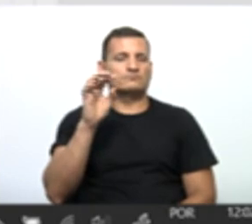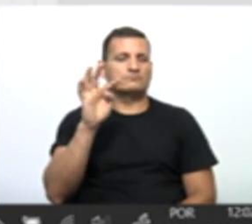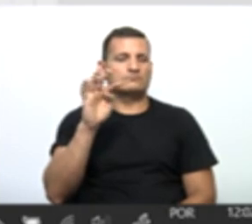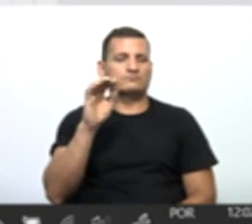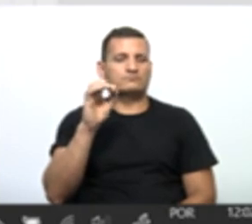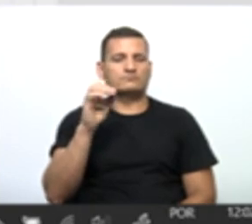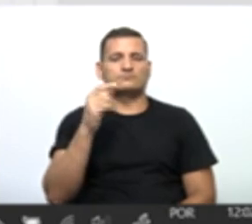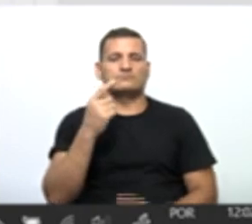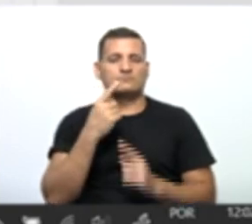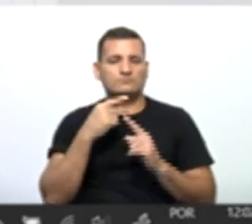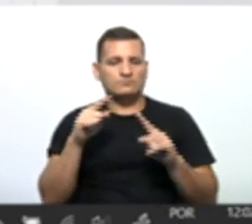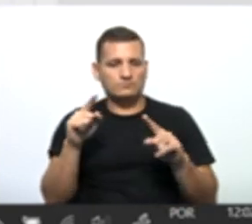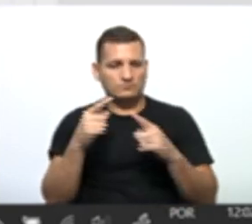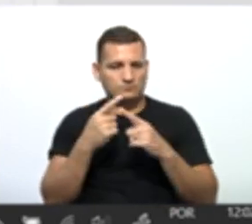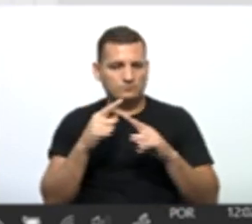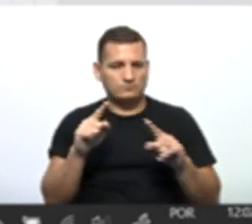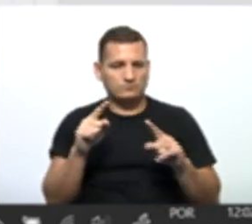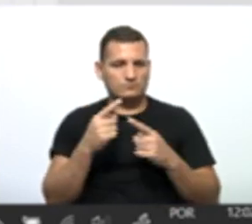Músicas.